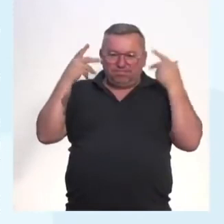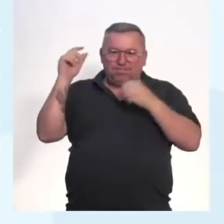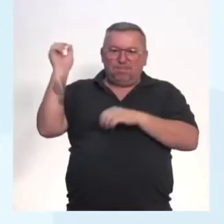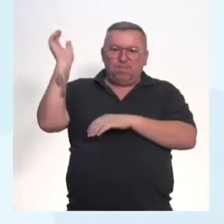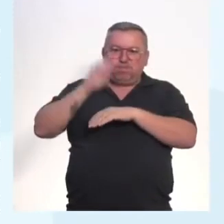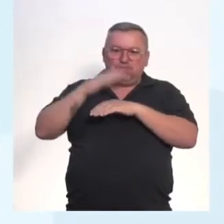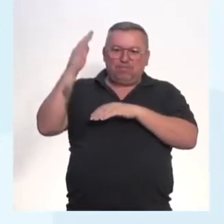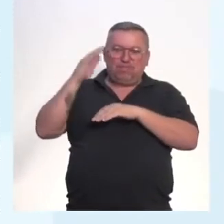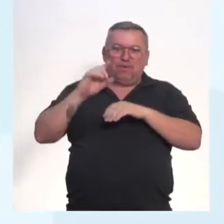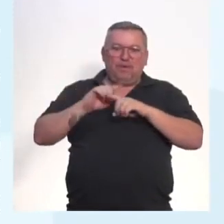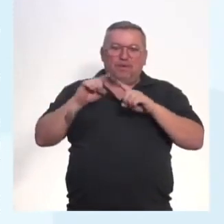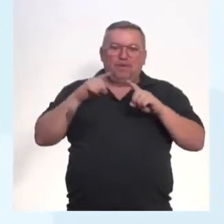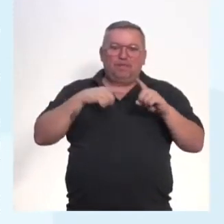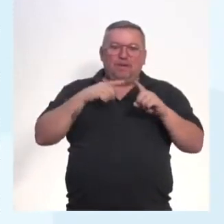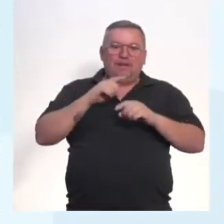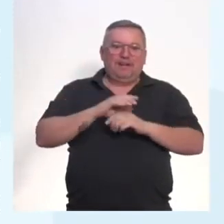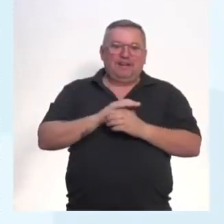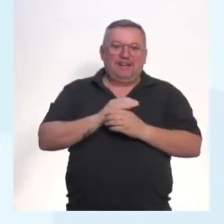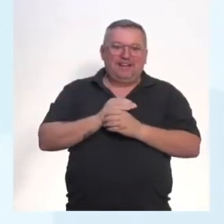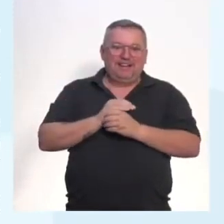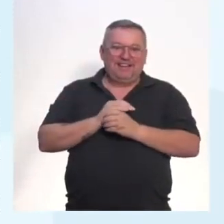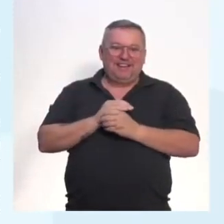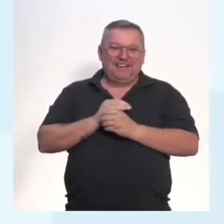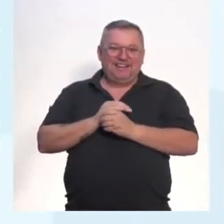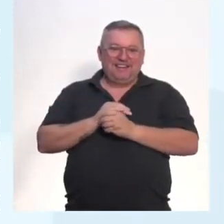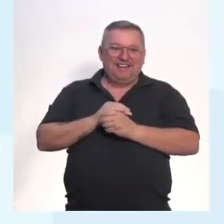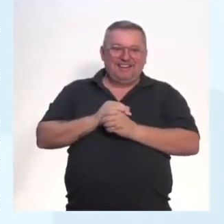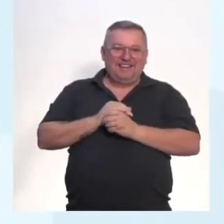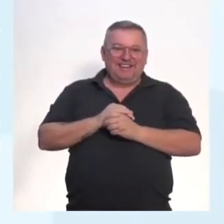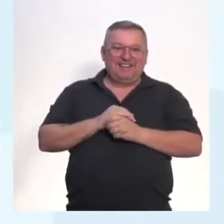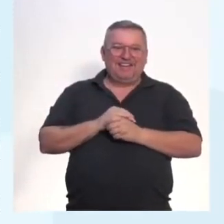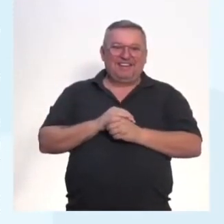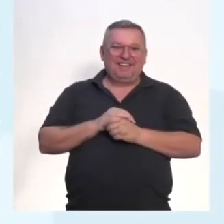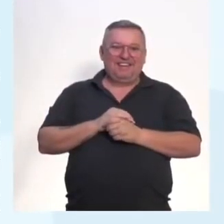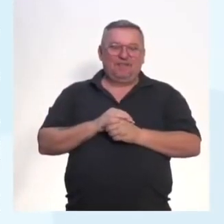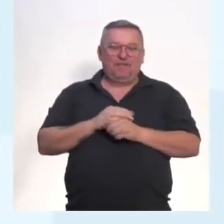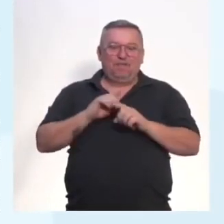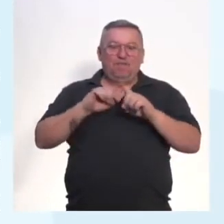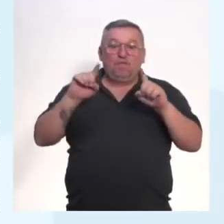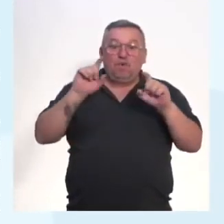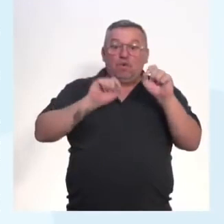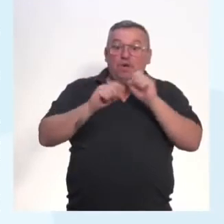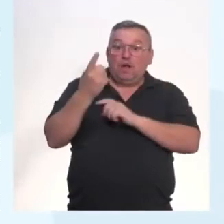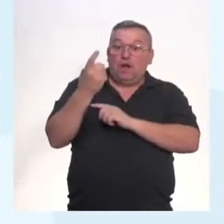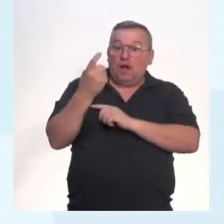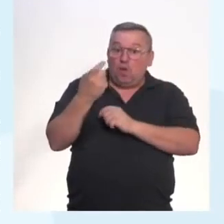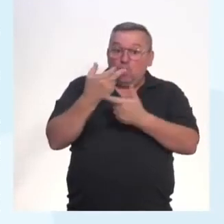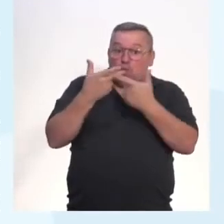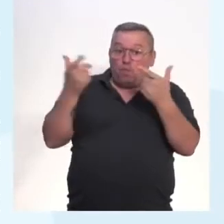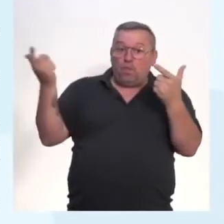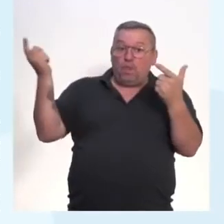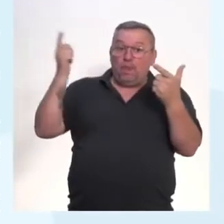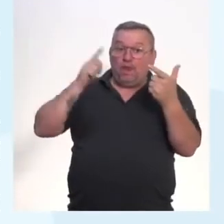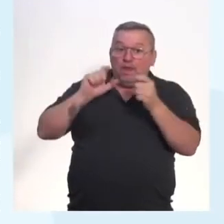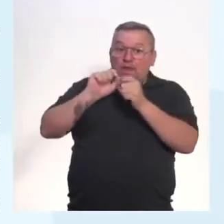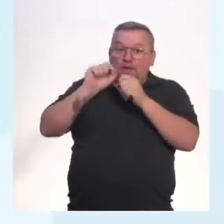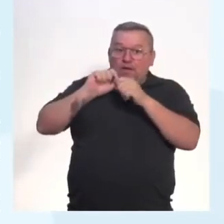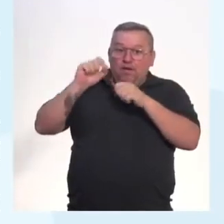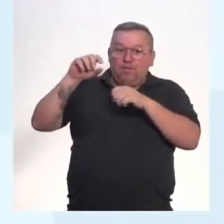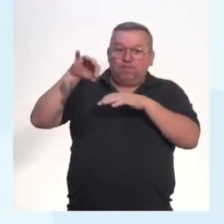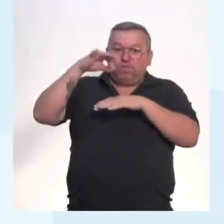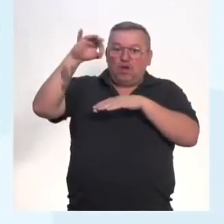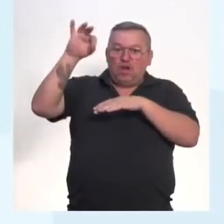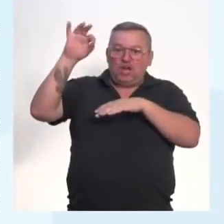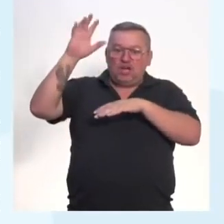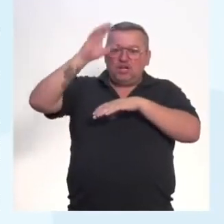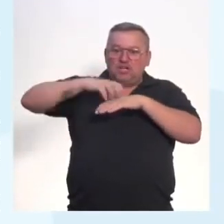Mas eu esqueci que o leão não tem fala, né? É. Continua aí, Mônica. Vai estar ótimo. Mas a única coisa que conseguiu foi arranhar-se